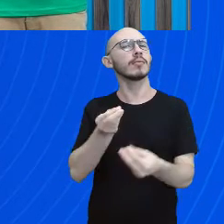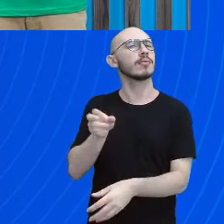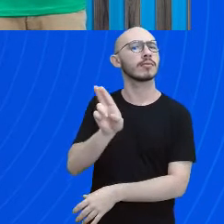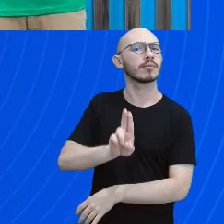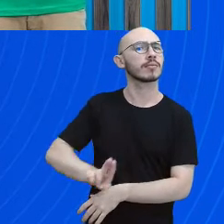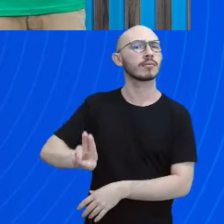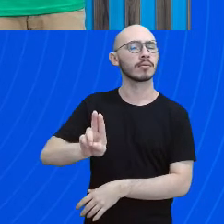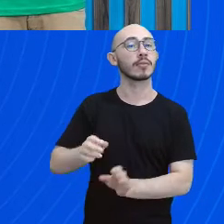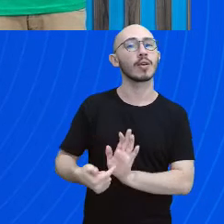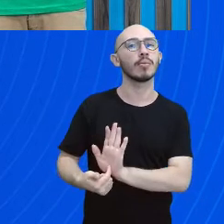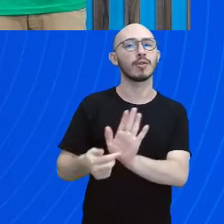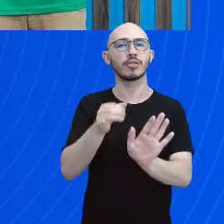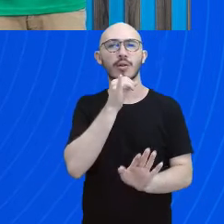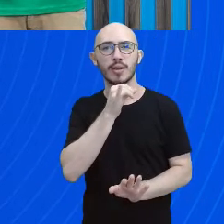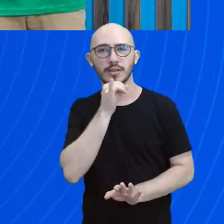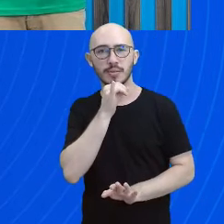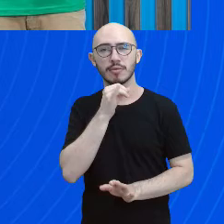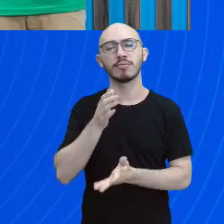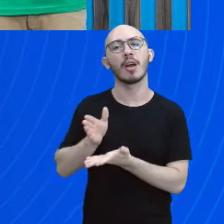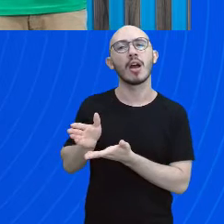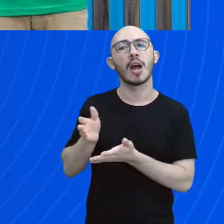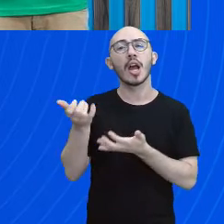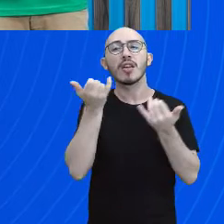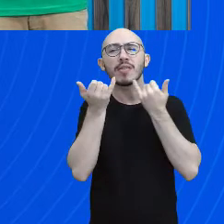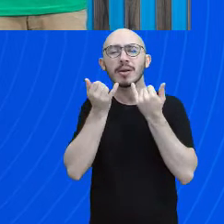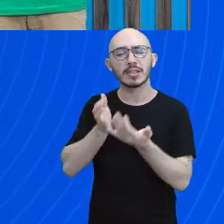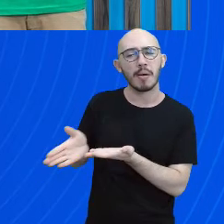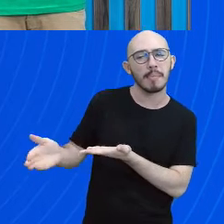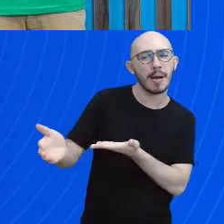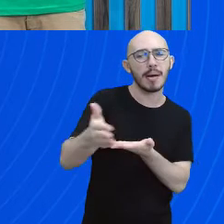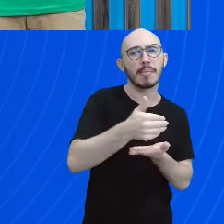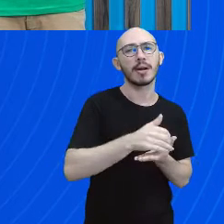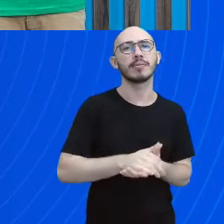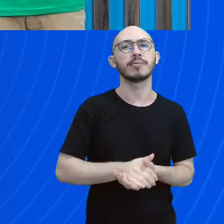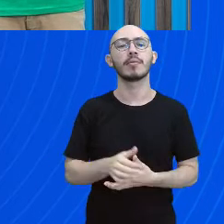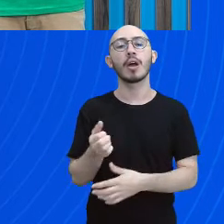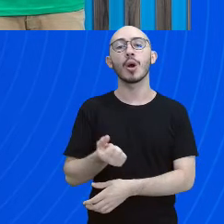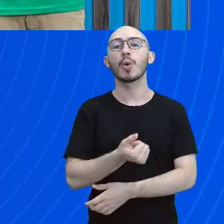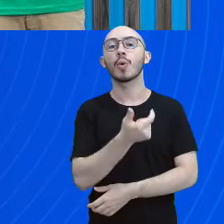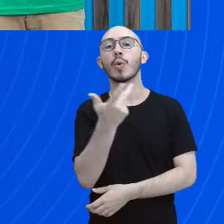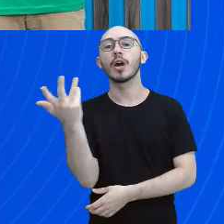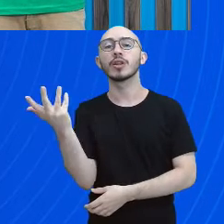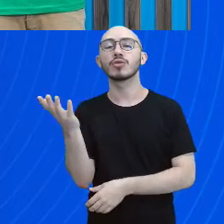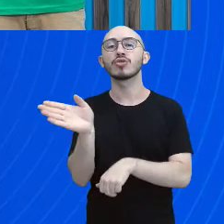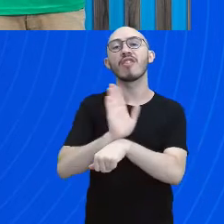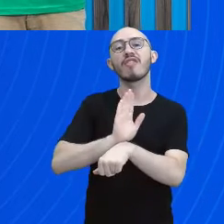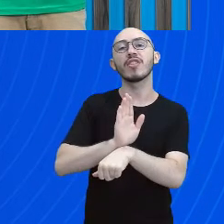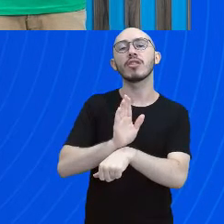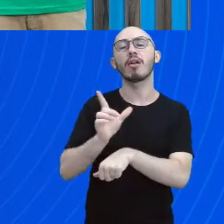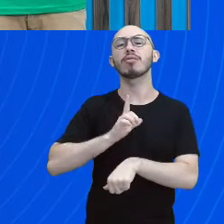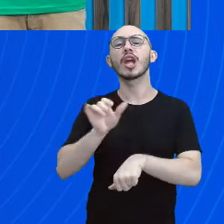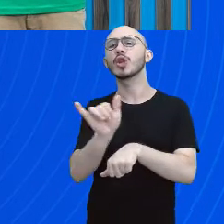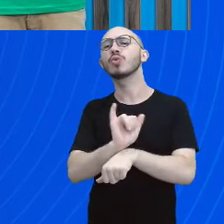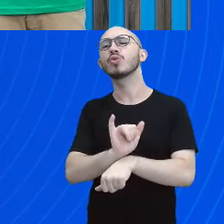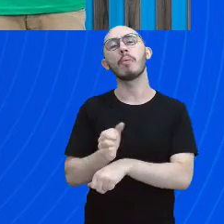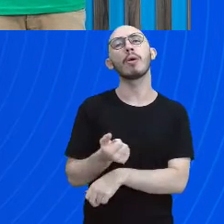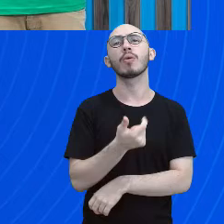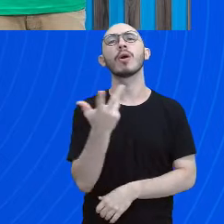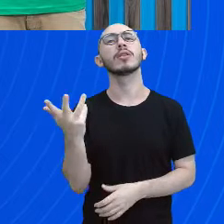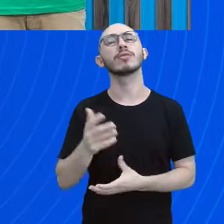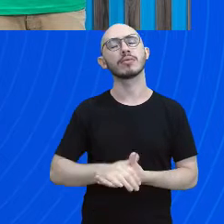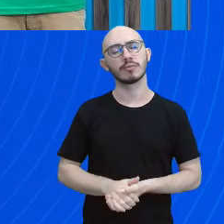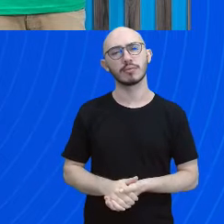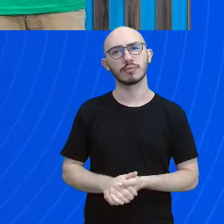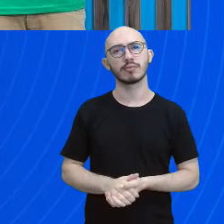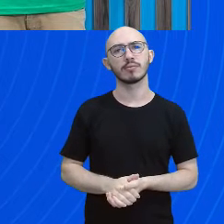uma situação aqui, ou seja, busquei algumas informações, e a pergunta é, quantos vídeos tem no YouTube? Essa é uma pergunta que a gente